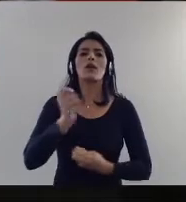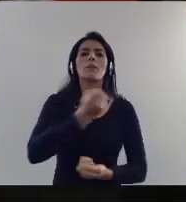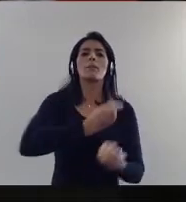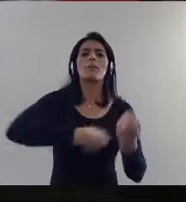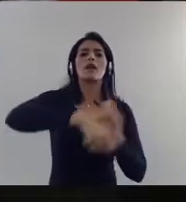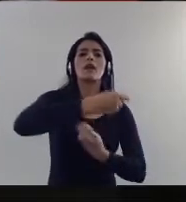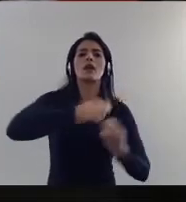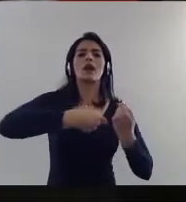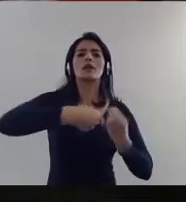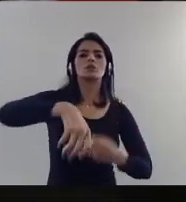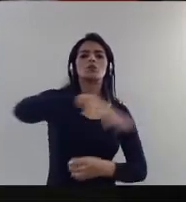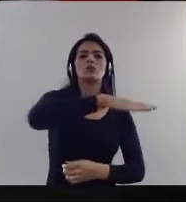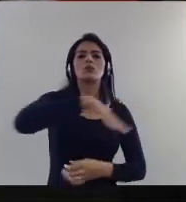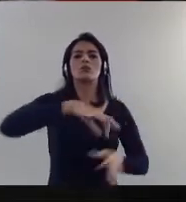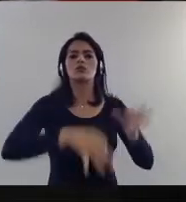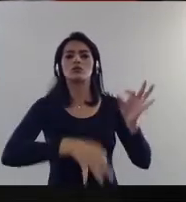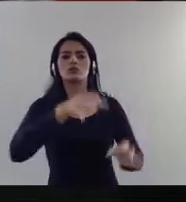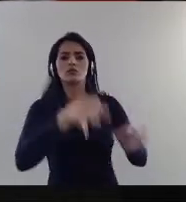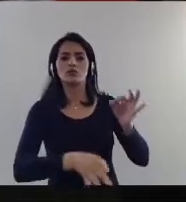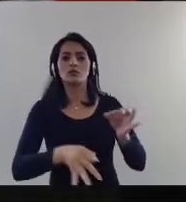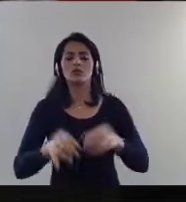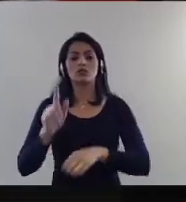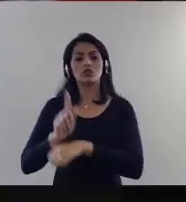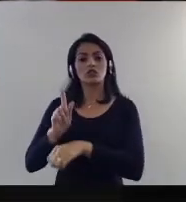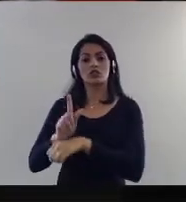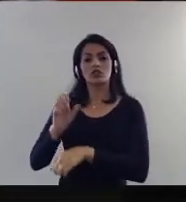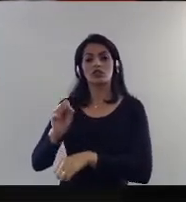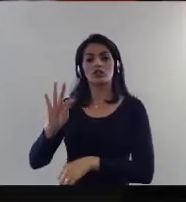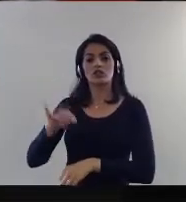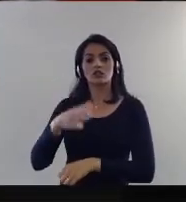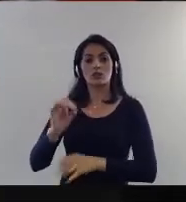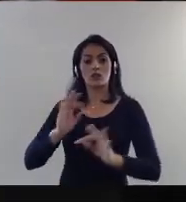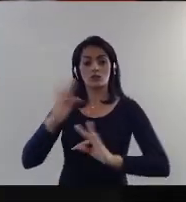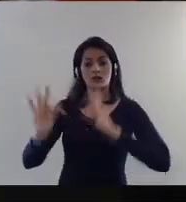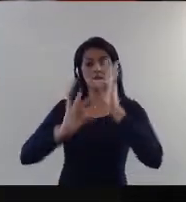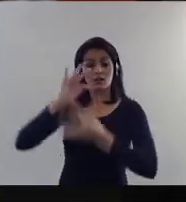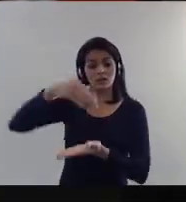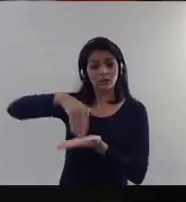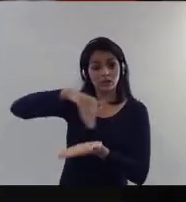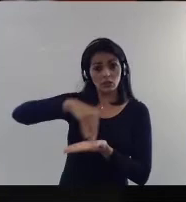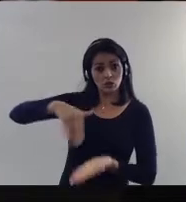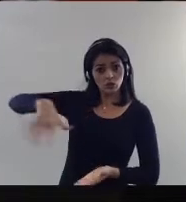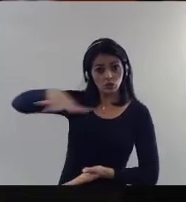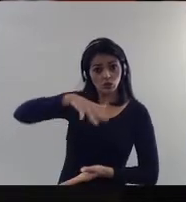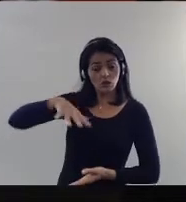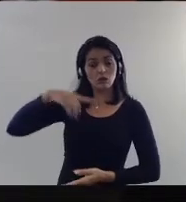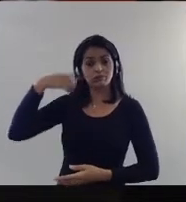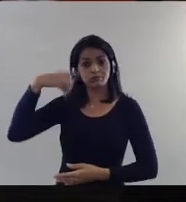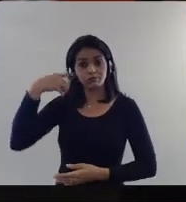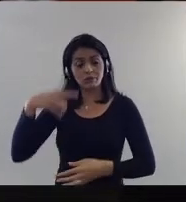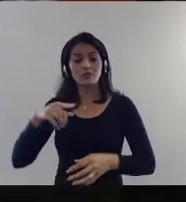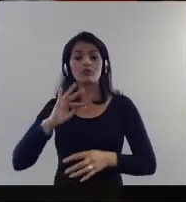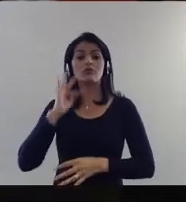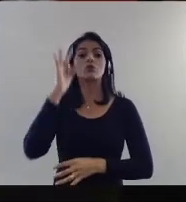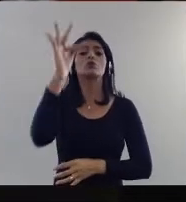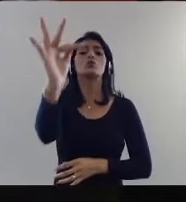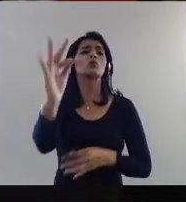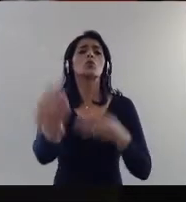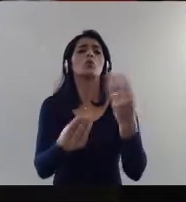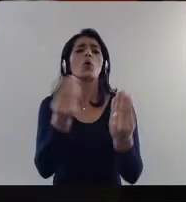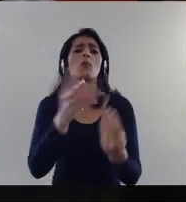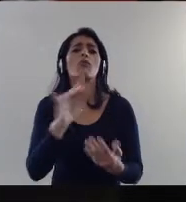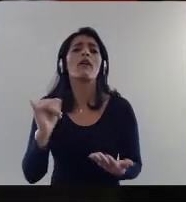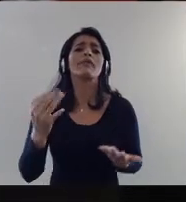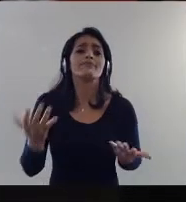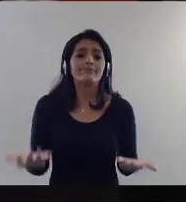mercado jurídico, da gestão tecnológica dos escritórios e do trabalho. E eu tenho prazer aqui